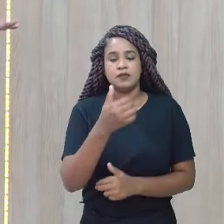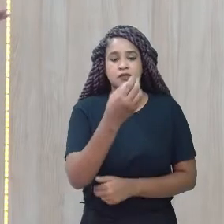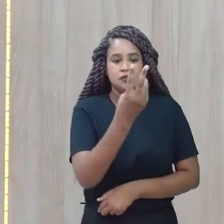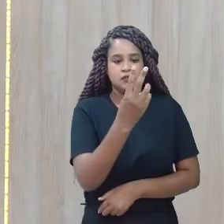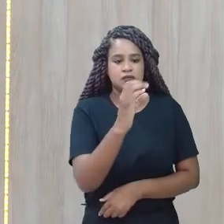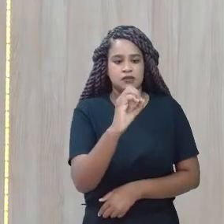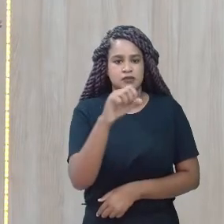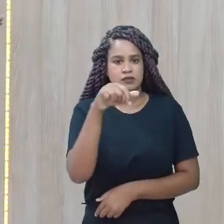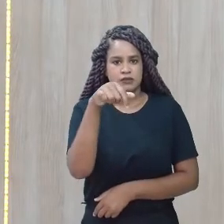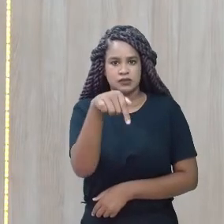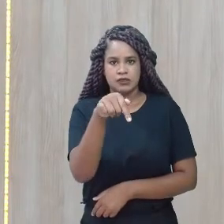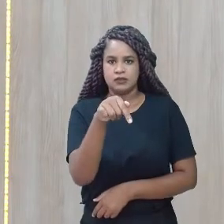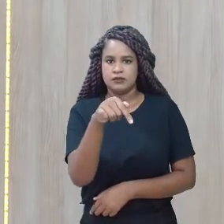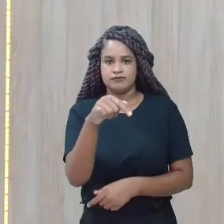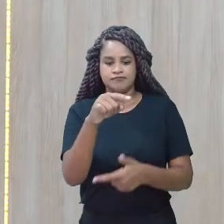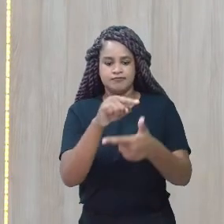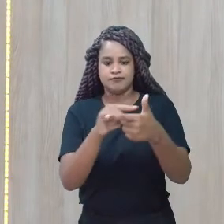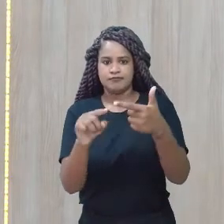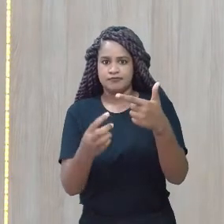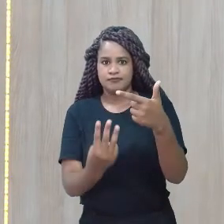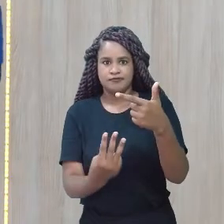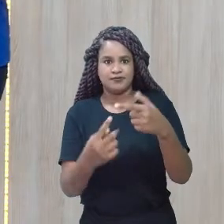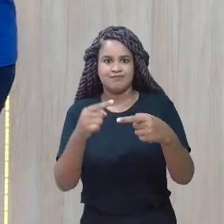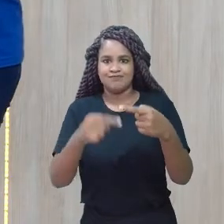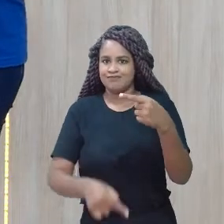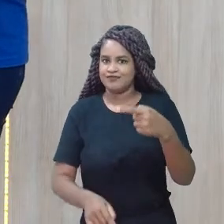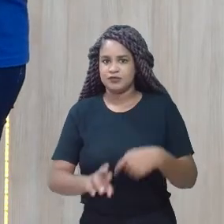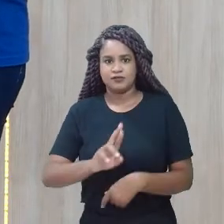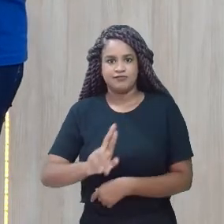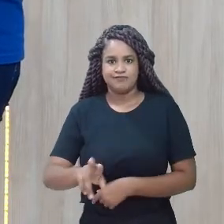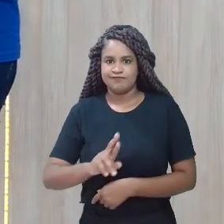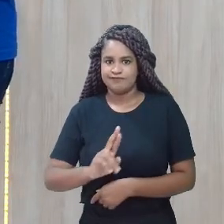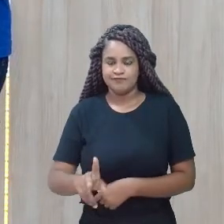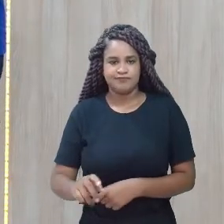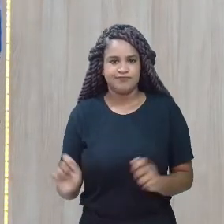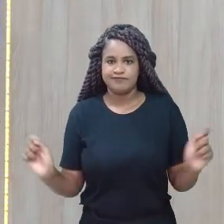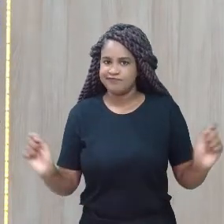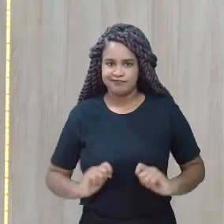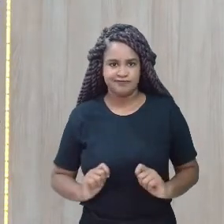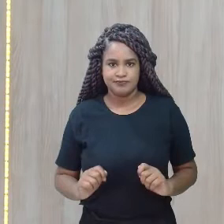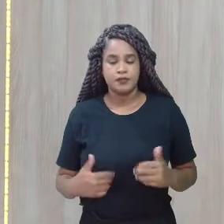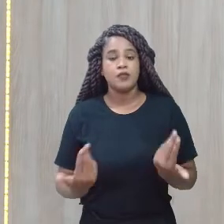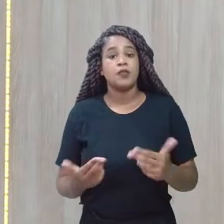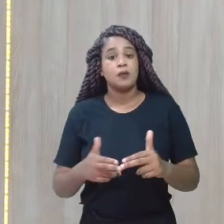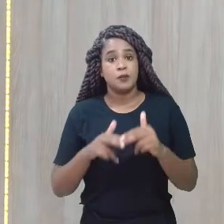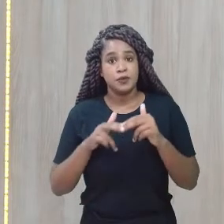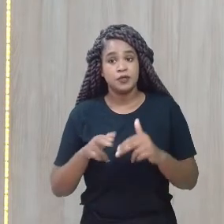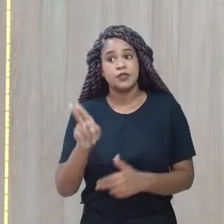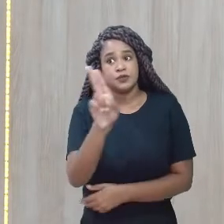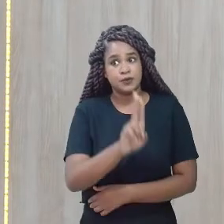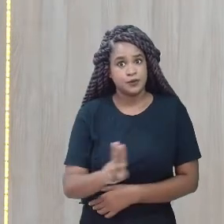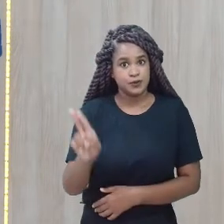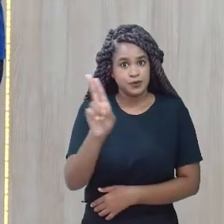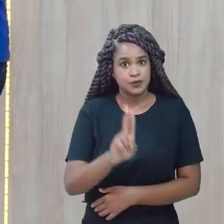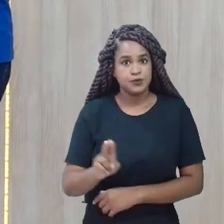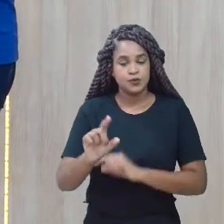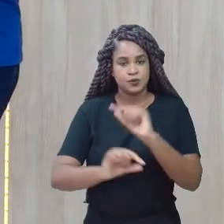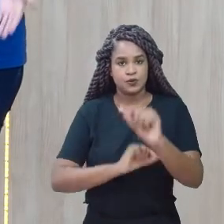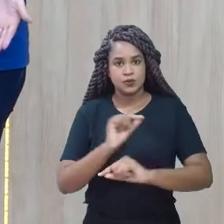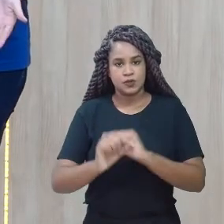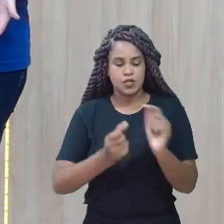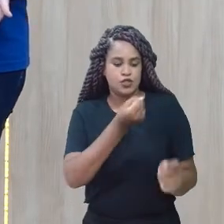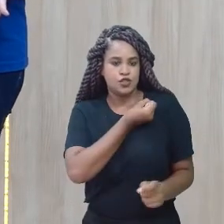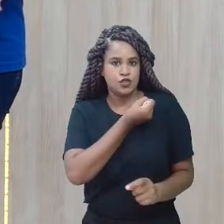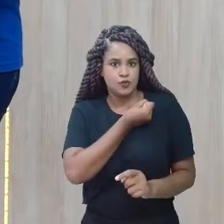não dá para dividir por 3, tá certo? Basicamente, a gente vai utilizar essa ideia de pegar os algarismos que compõem aquele número,